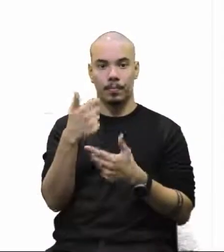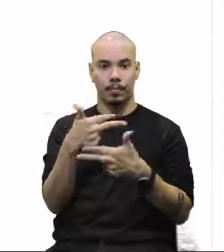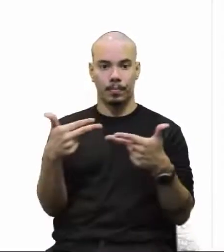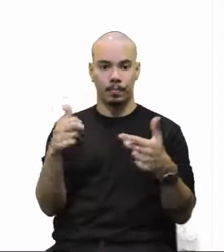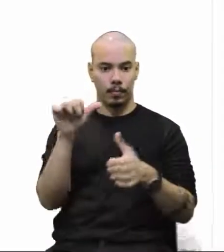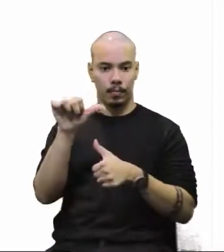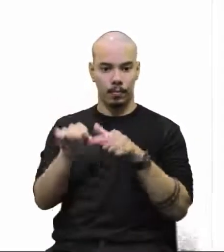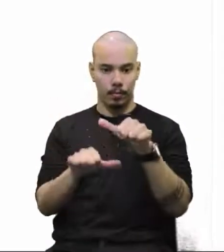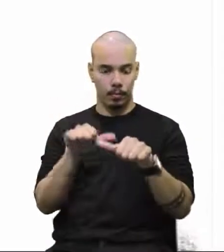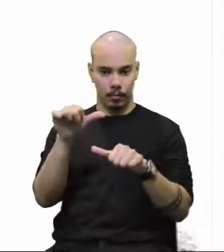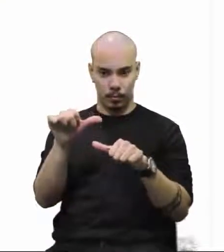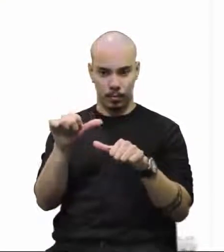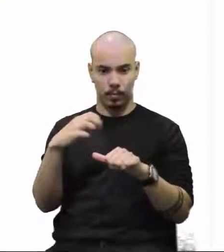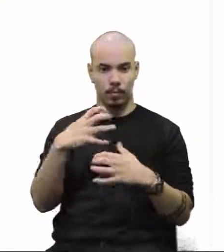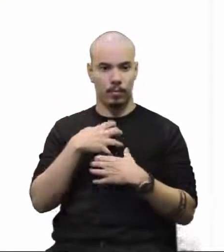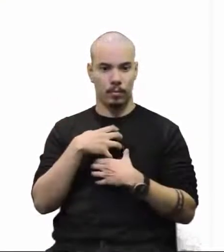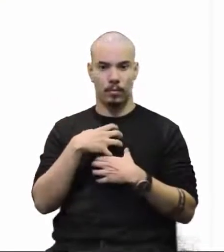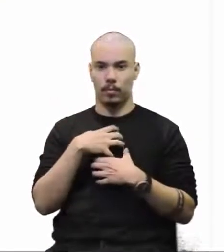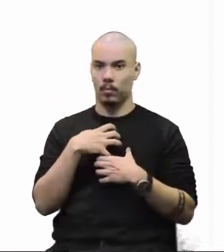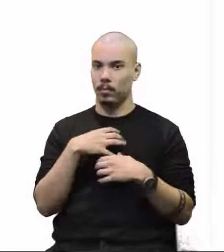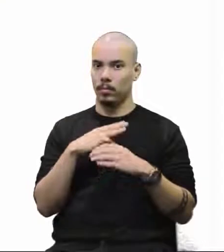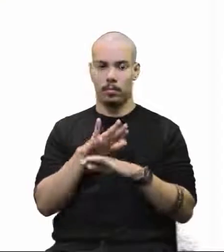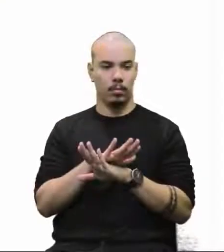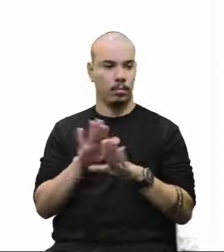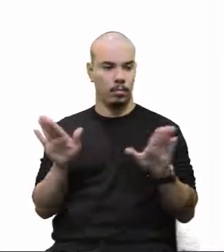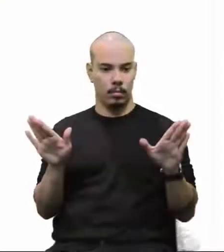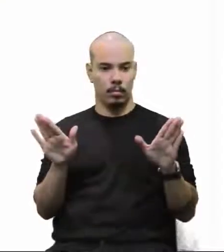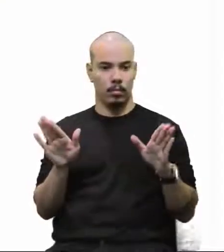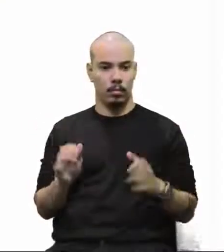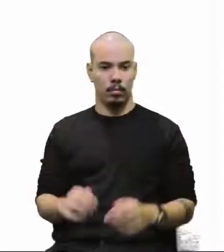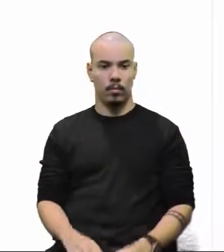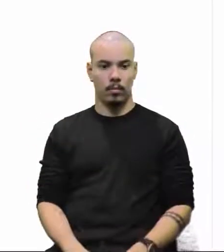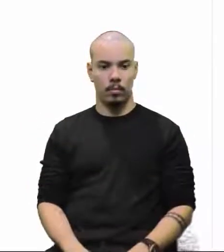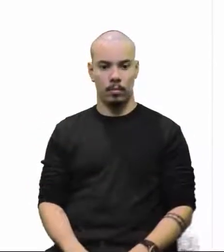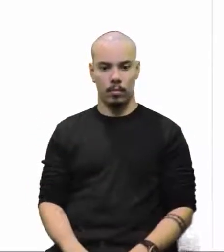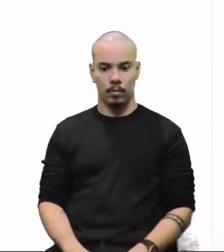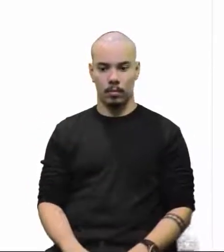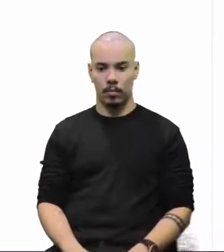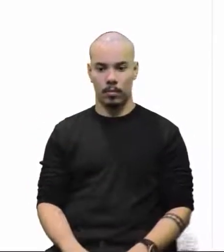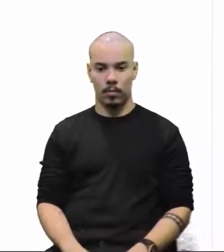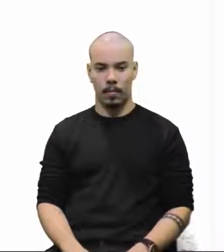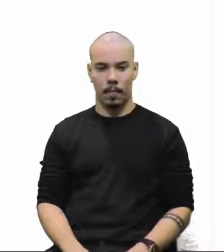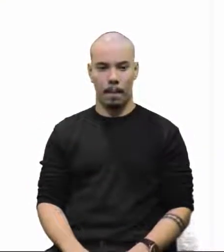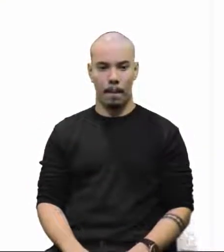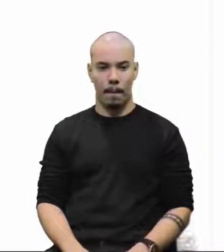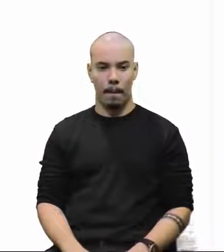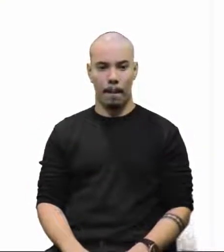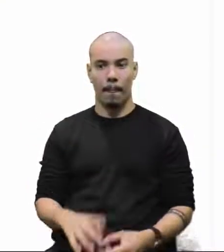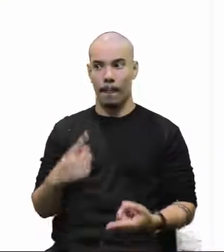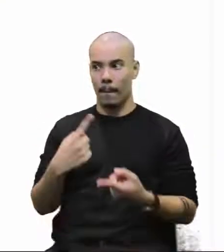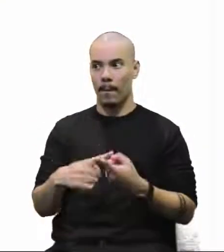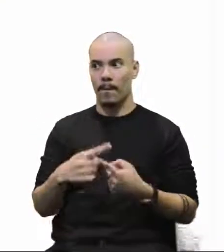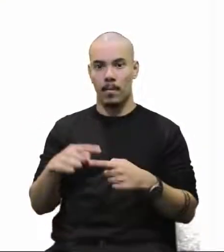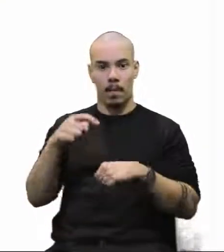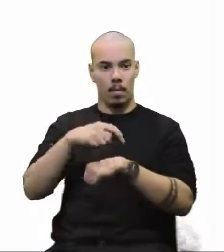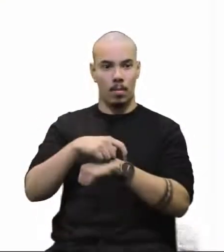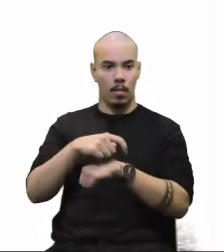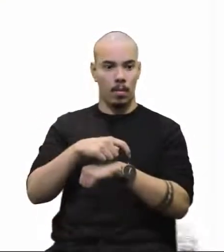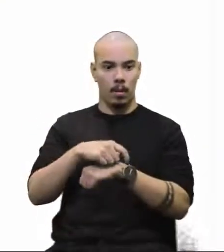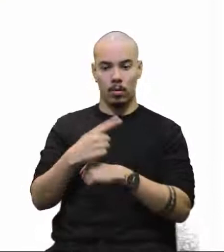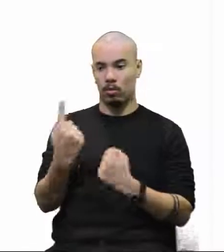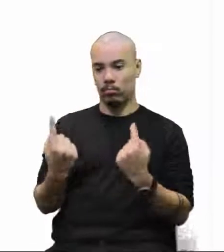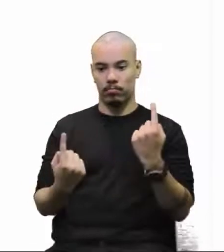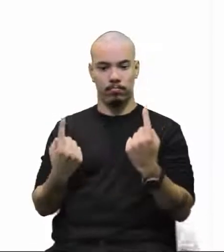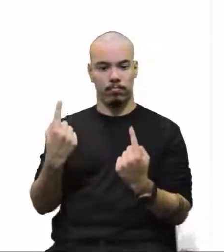aí é o sentido, né? A direção é a mesma. O momento no lado de esquerda é igual ao momento do lado direito. Então,